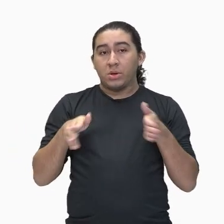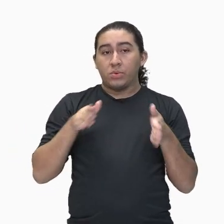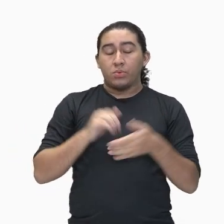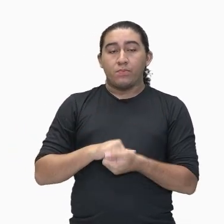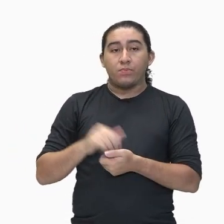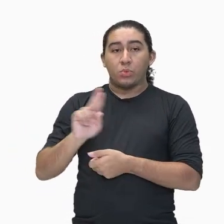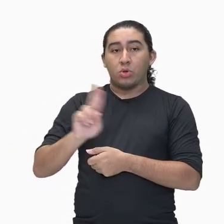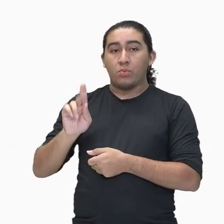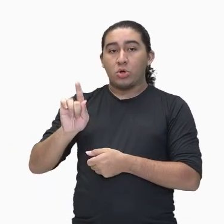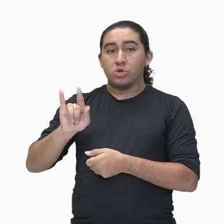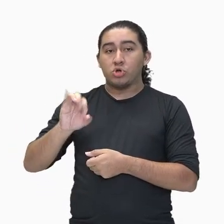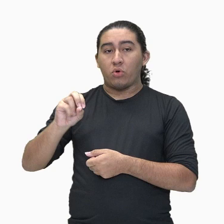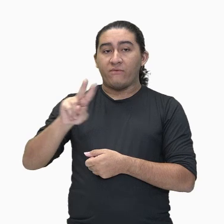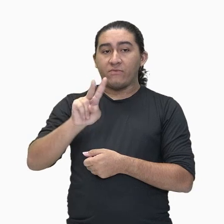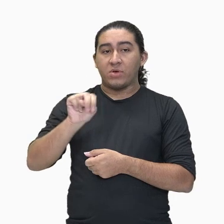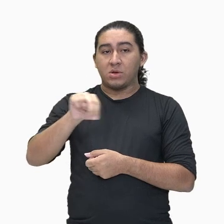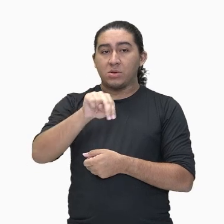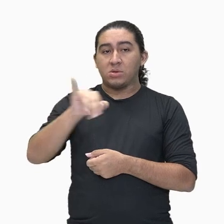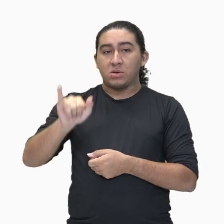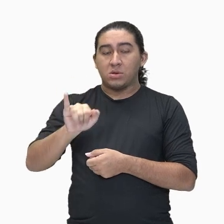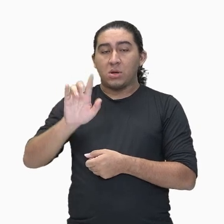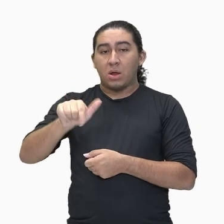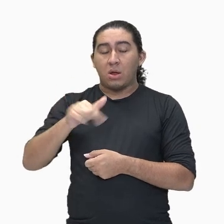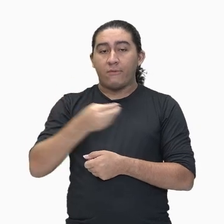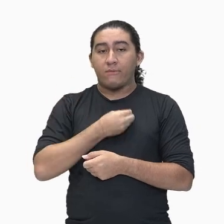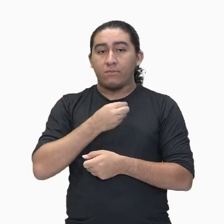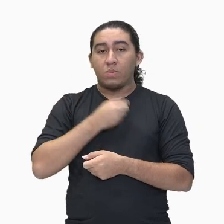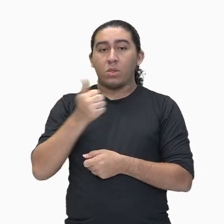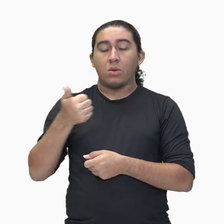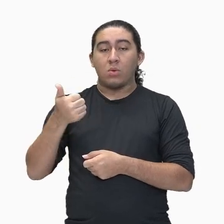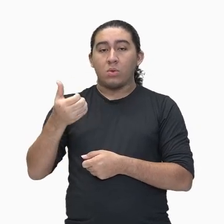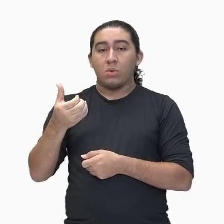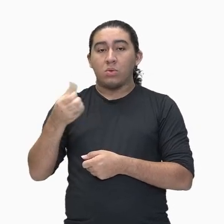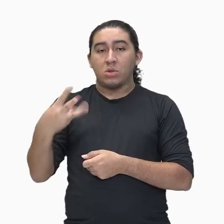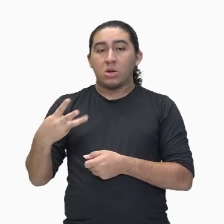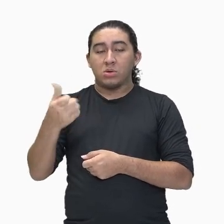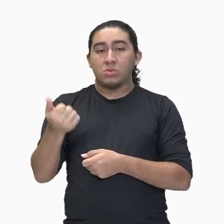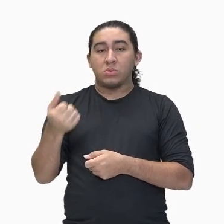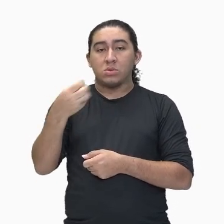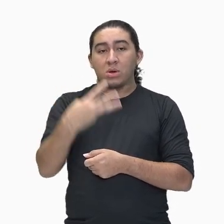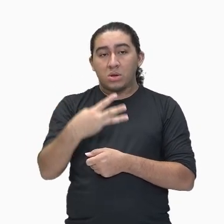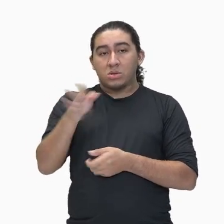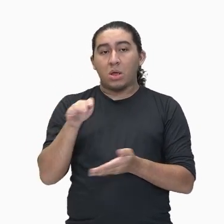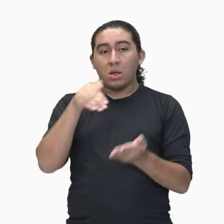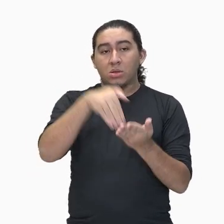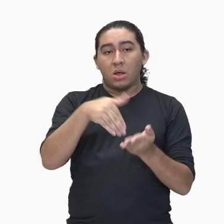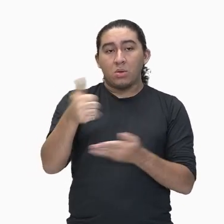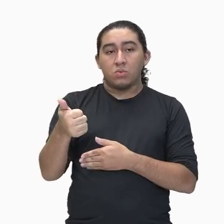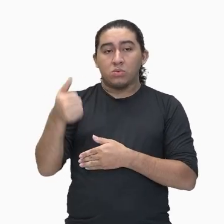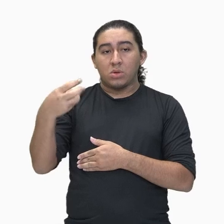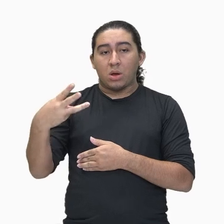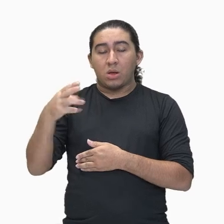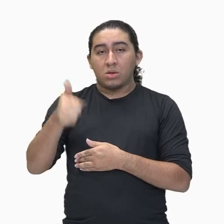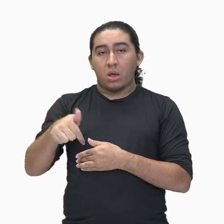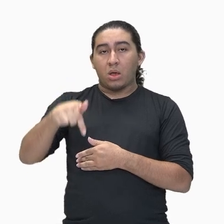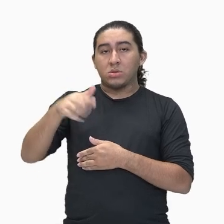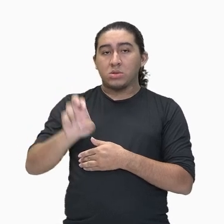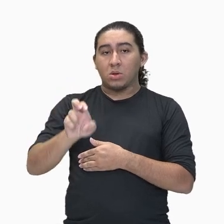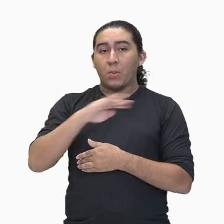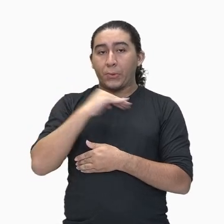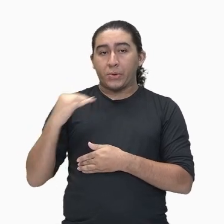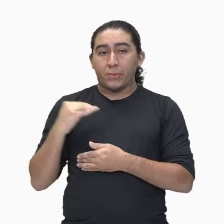Giovanni Boccaccio. Ele viveu de 1313 a 1375, com sua obra